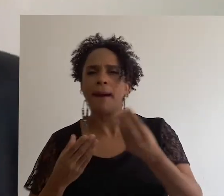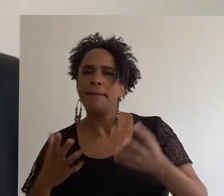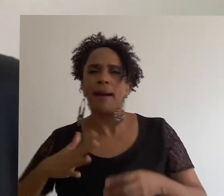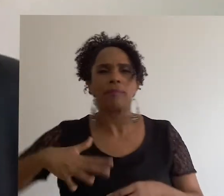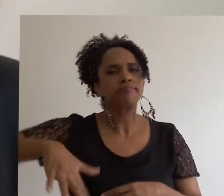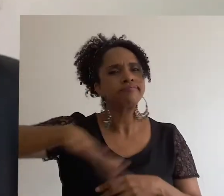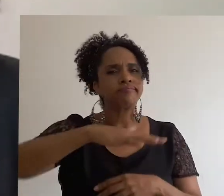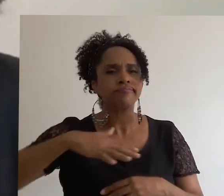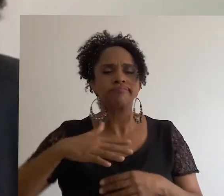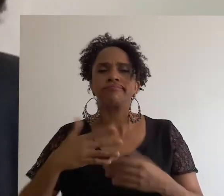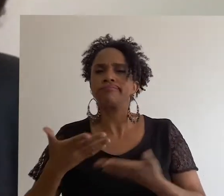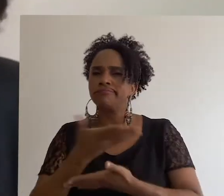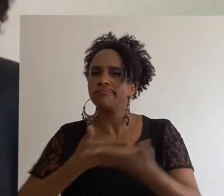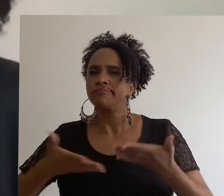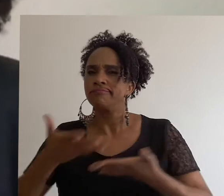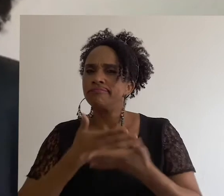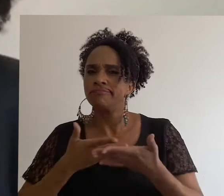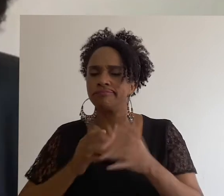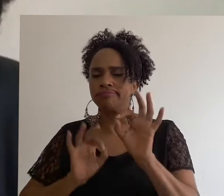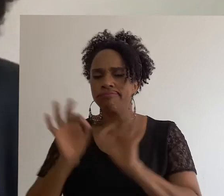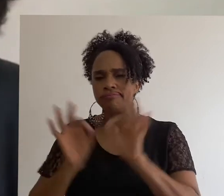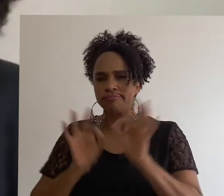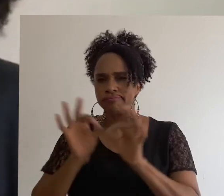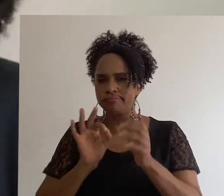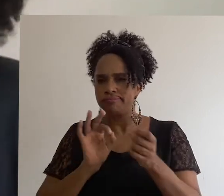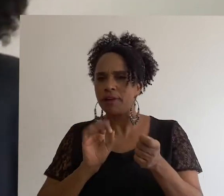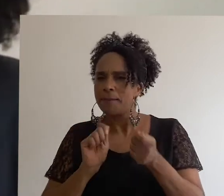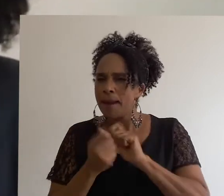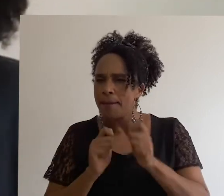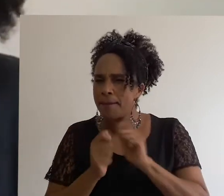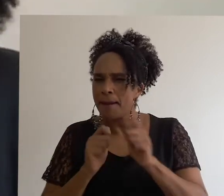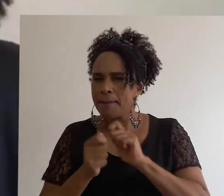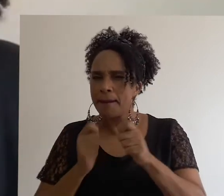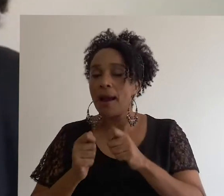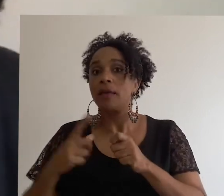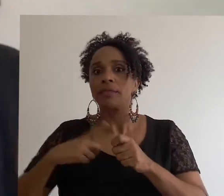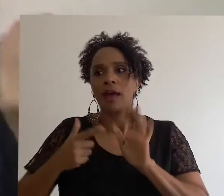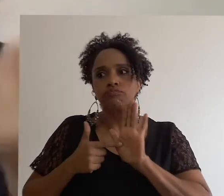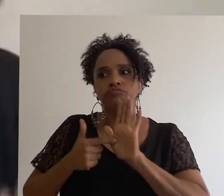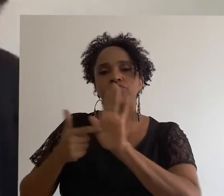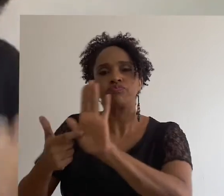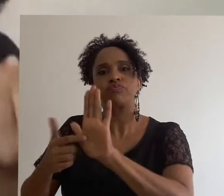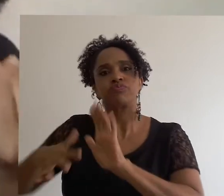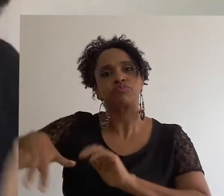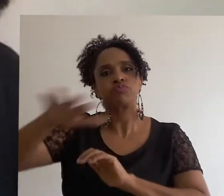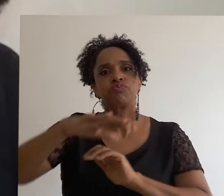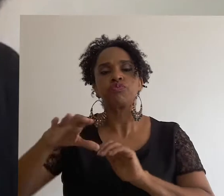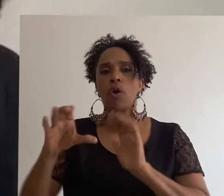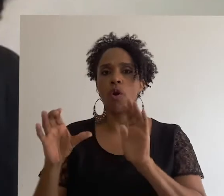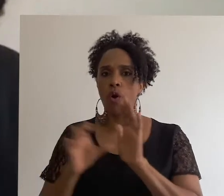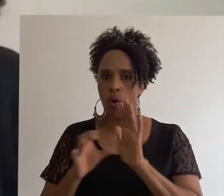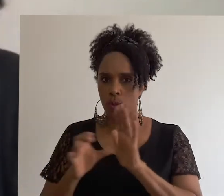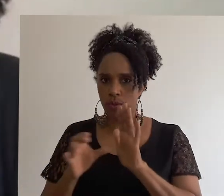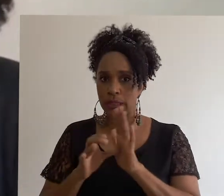ser discutidos e refletidos e apresentados à comunidade, inclusive pautar qual a perspectiva